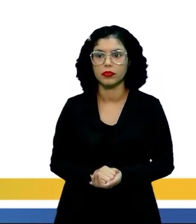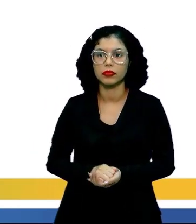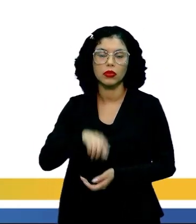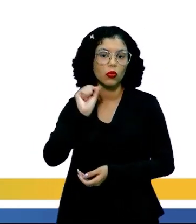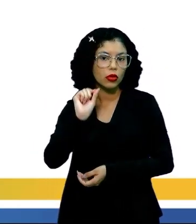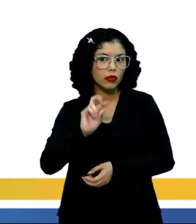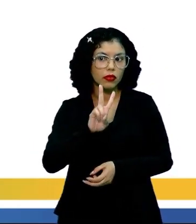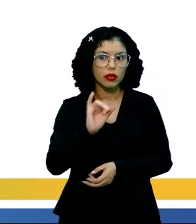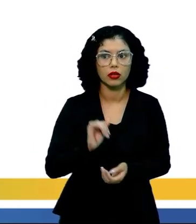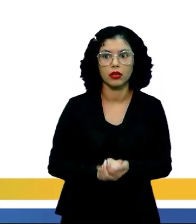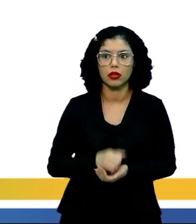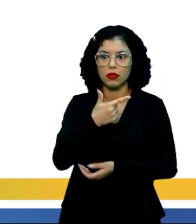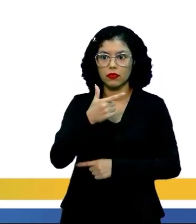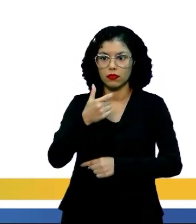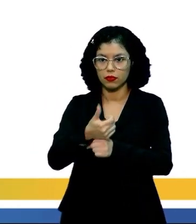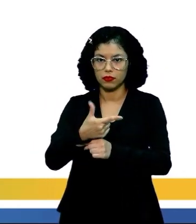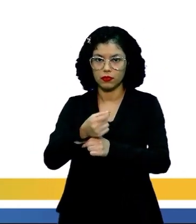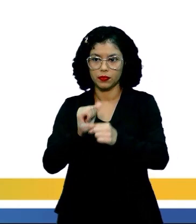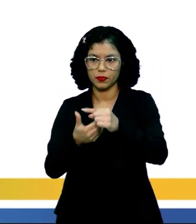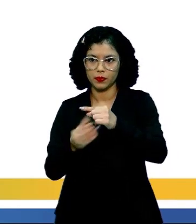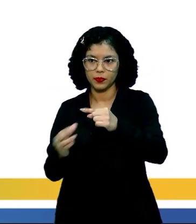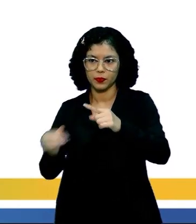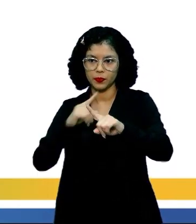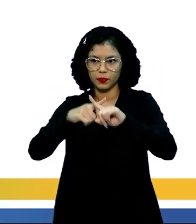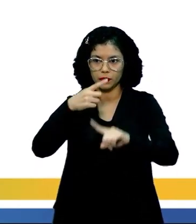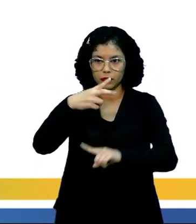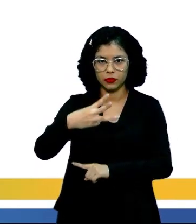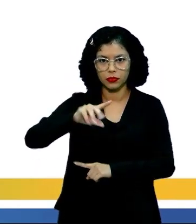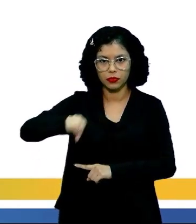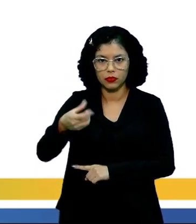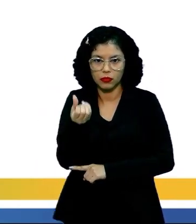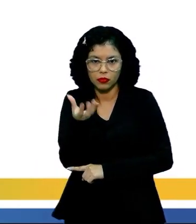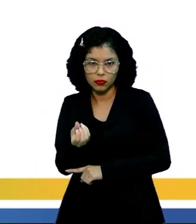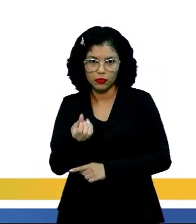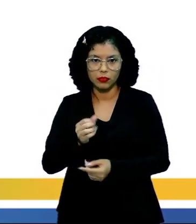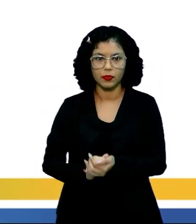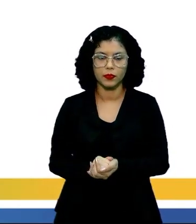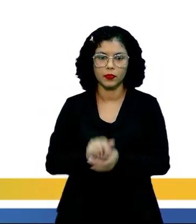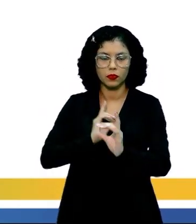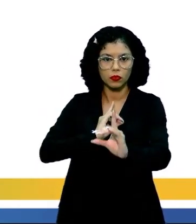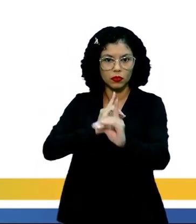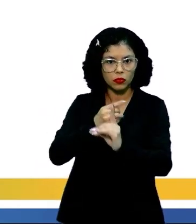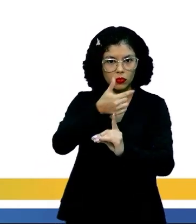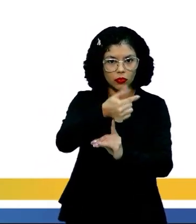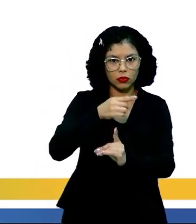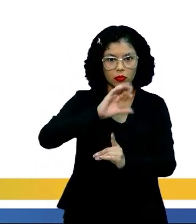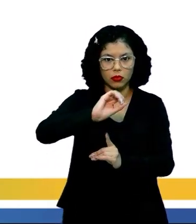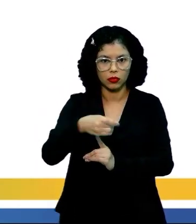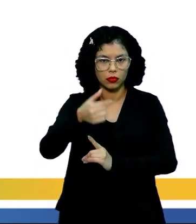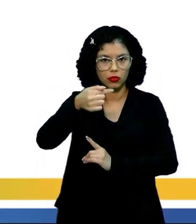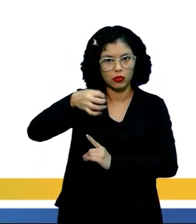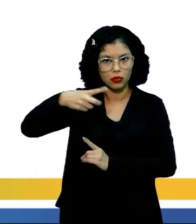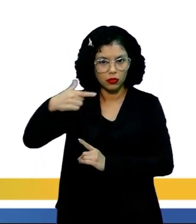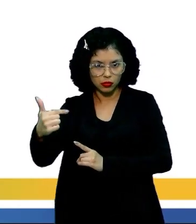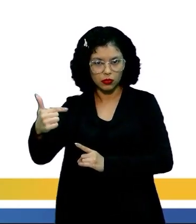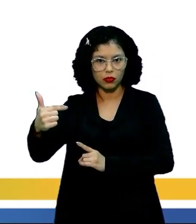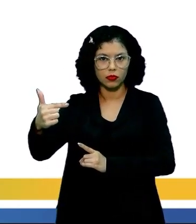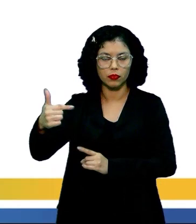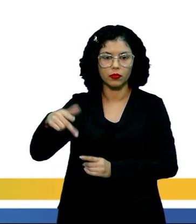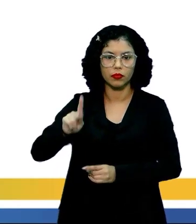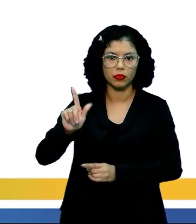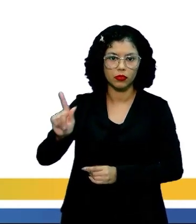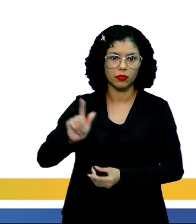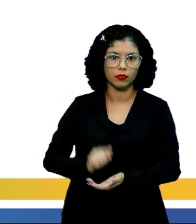o que vai dar 20 sobre 100 vezes 3,6, que eu vou encontrar 0,72